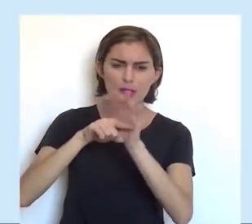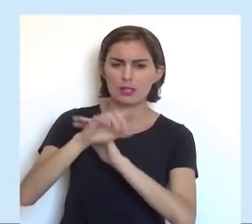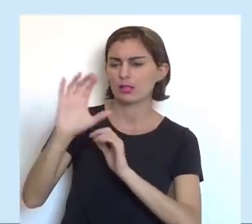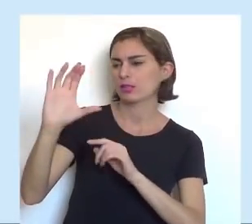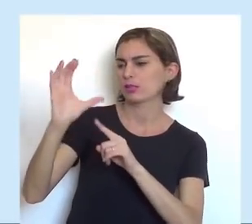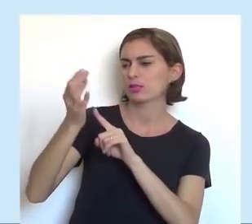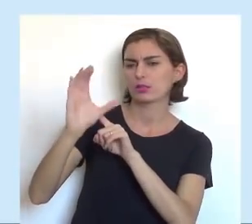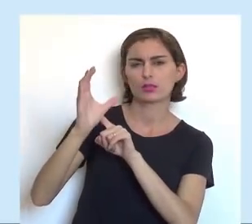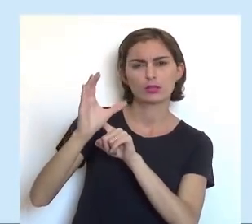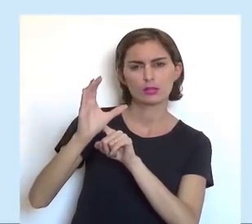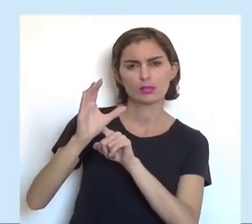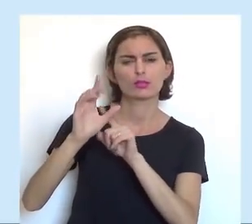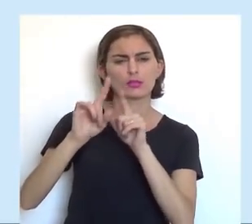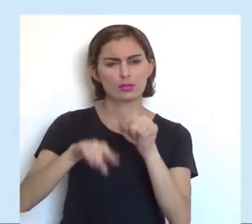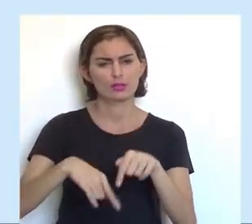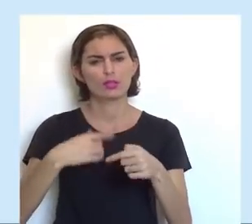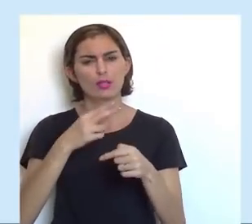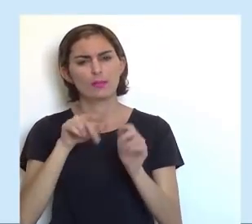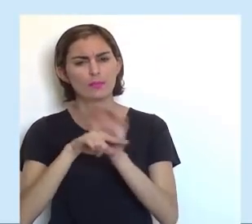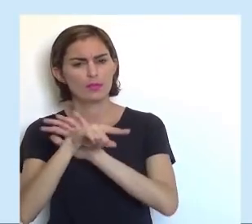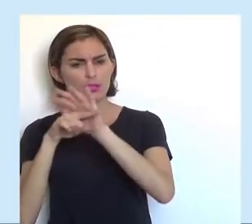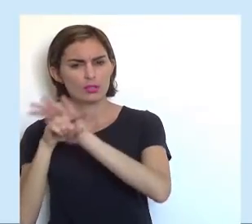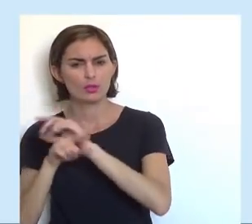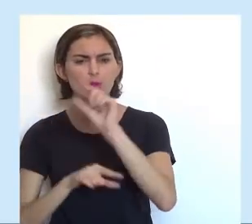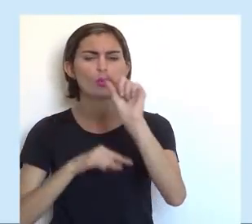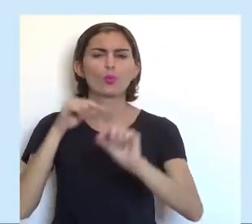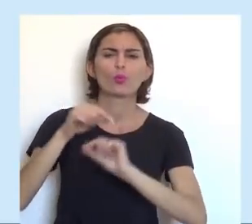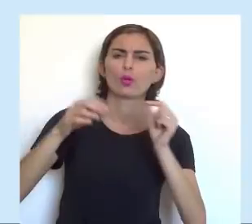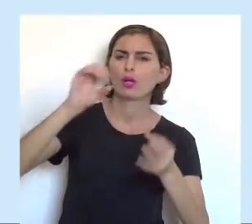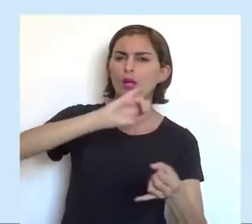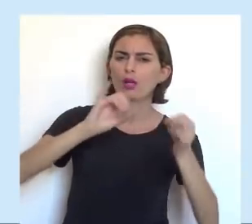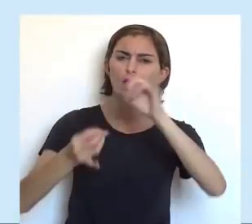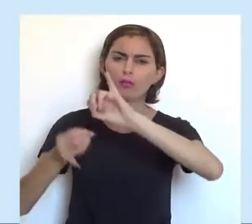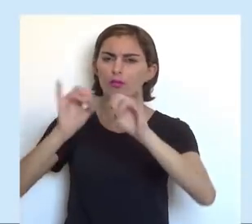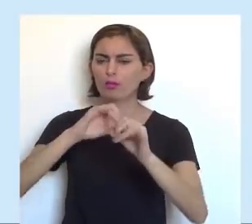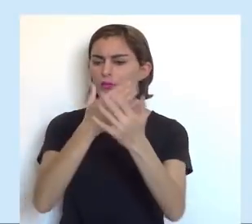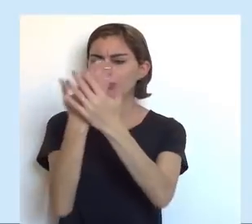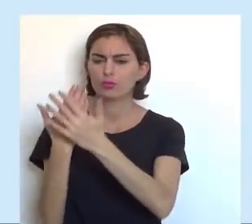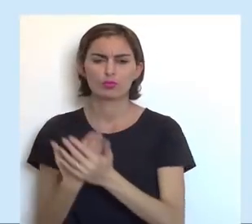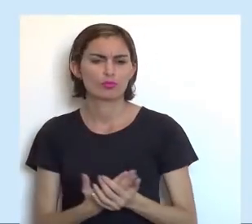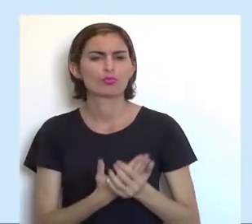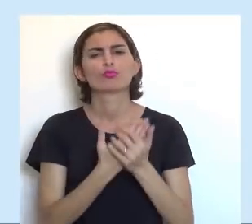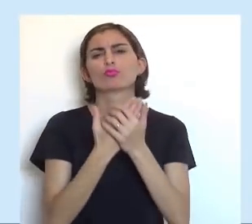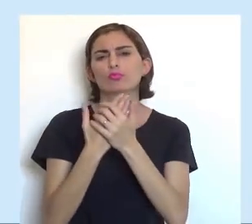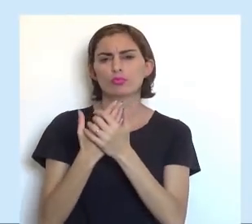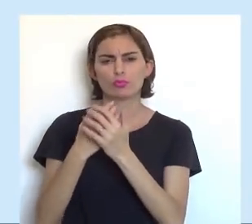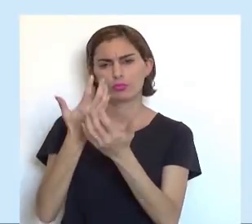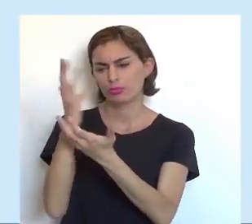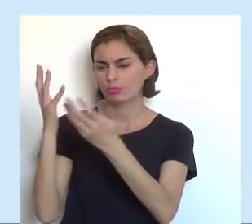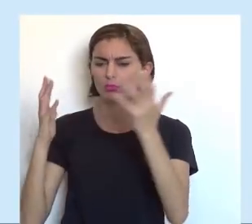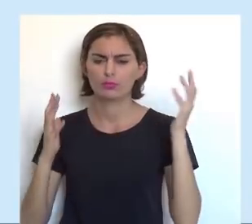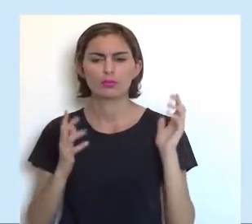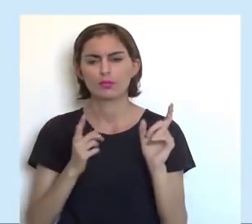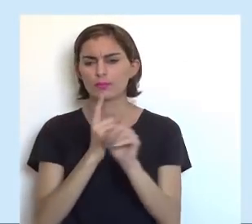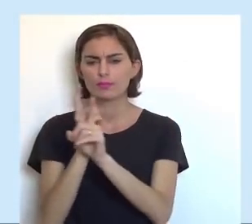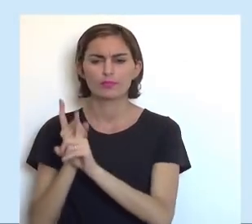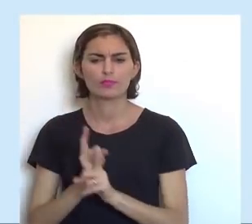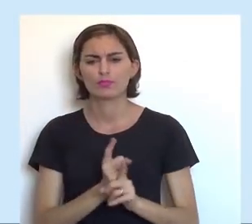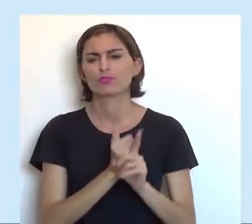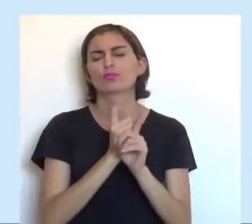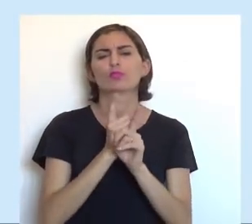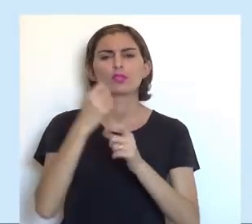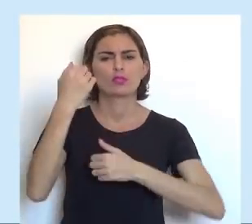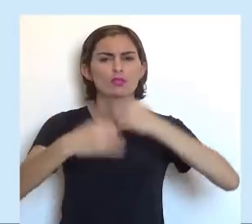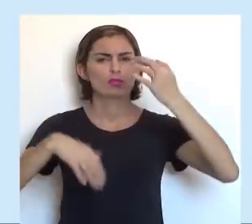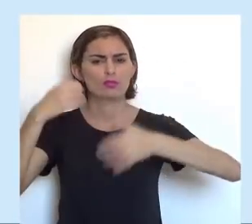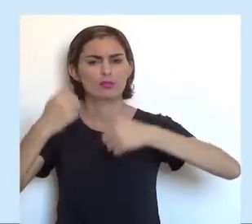pesquisa científica, isso se chama uma pesquisa. O química, ela estuda o fenômeno ocorrido na natureza e tende a